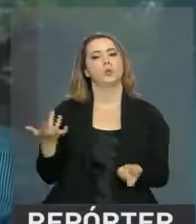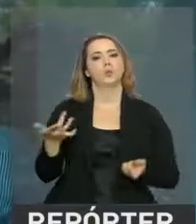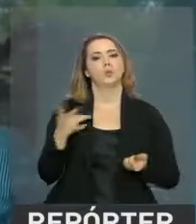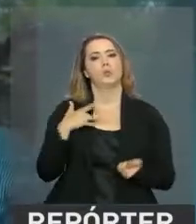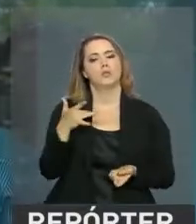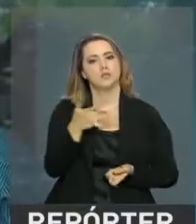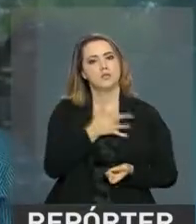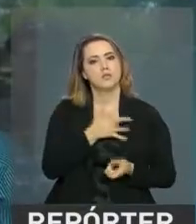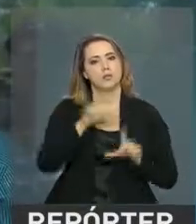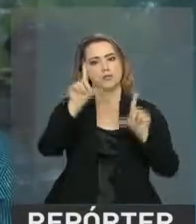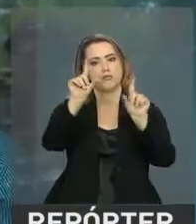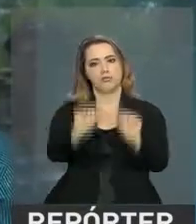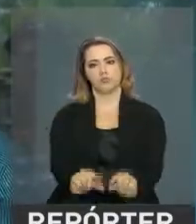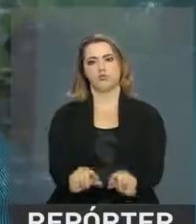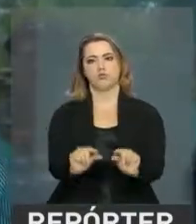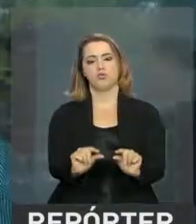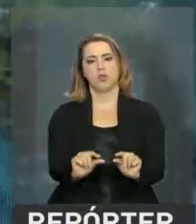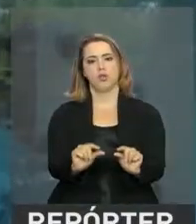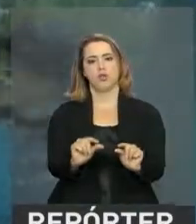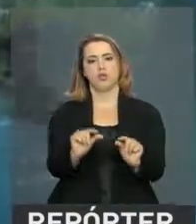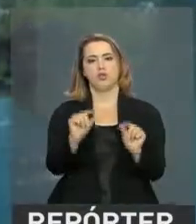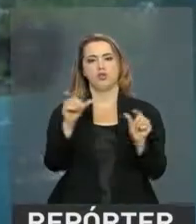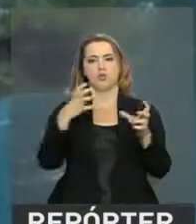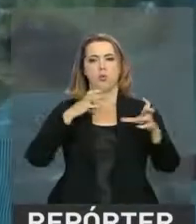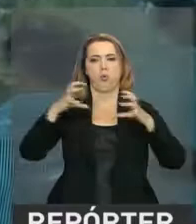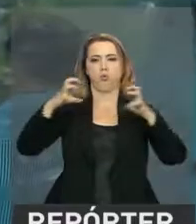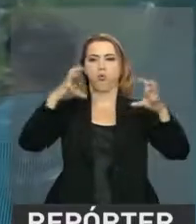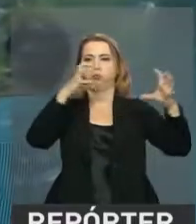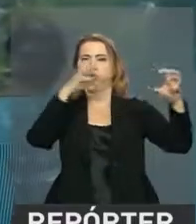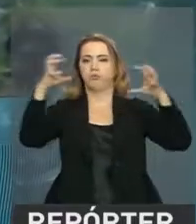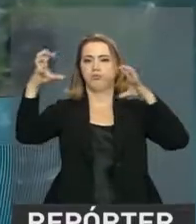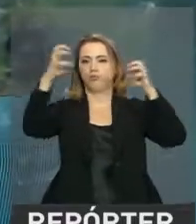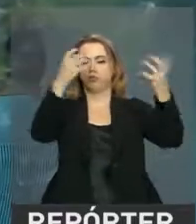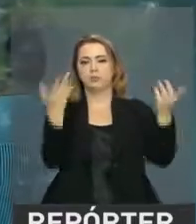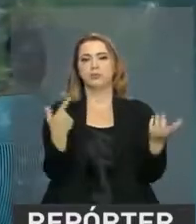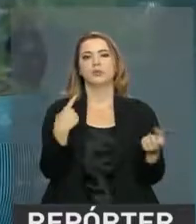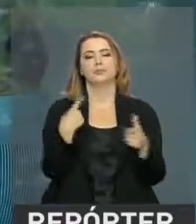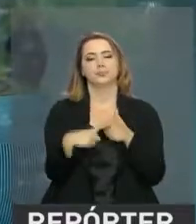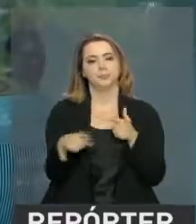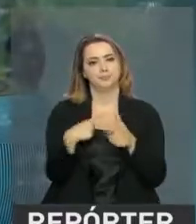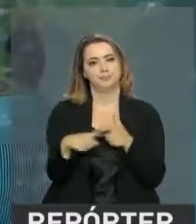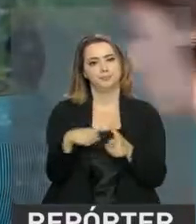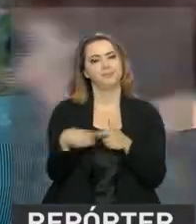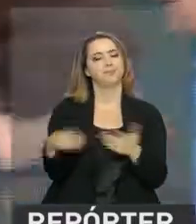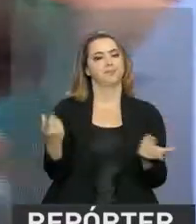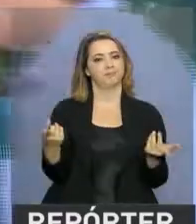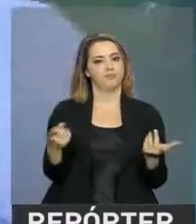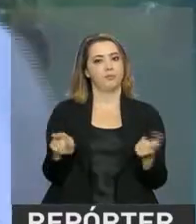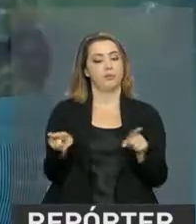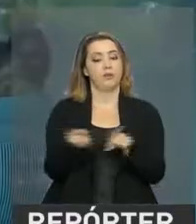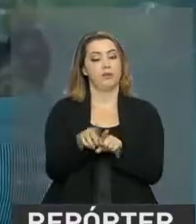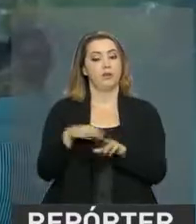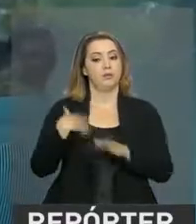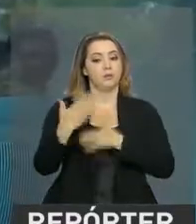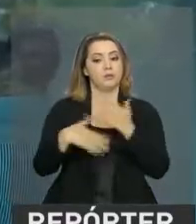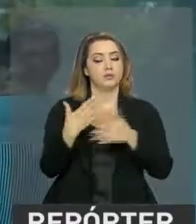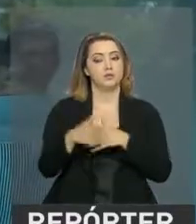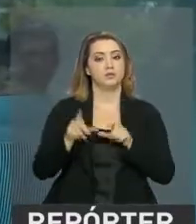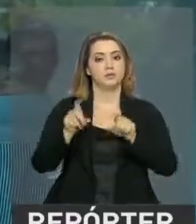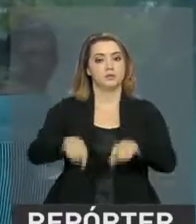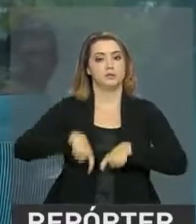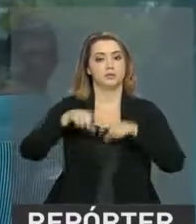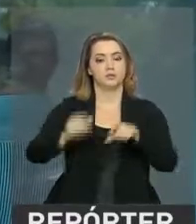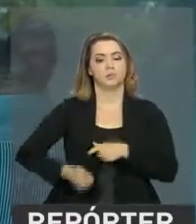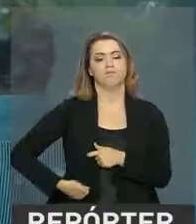que reduzam a emissão de gases, que tem impacto no efeito estufa, e também para desenvolver sistemas produtivos